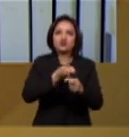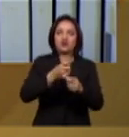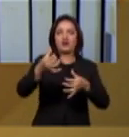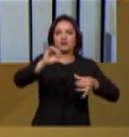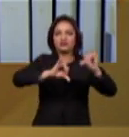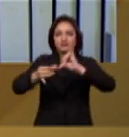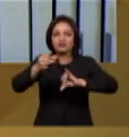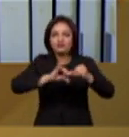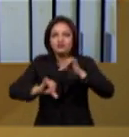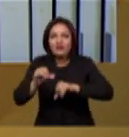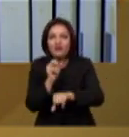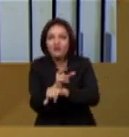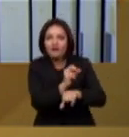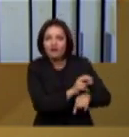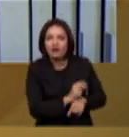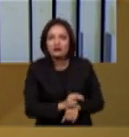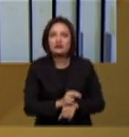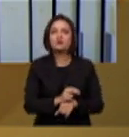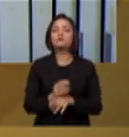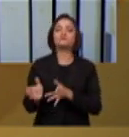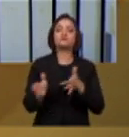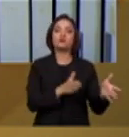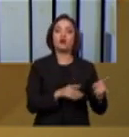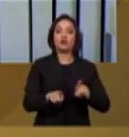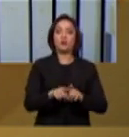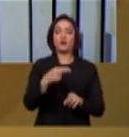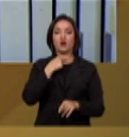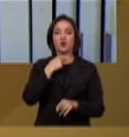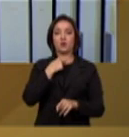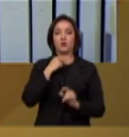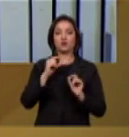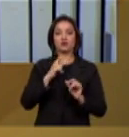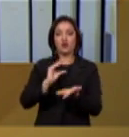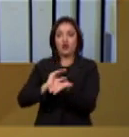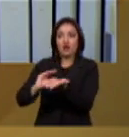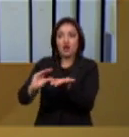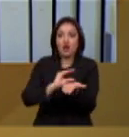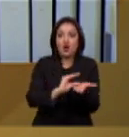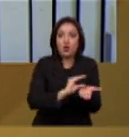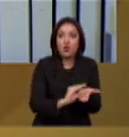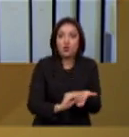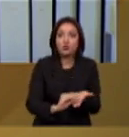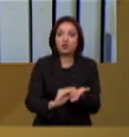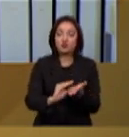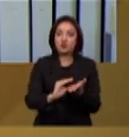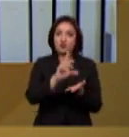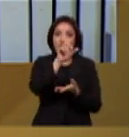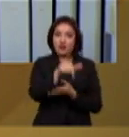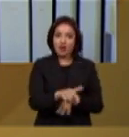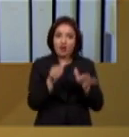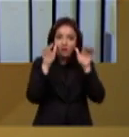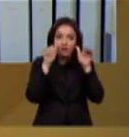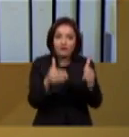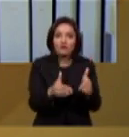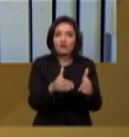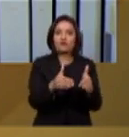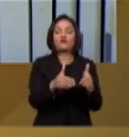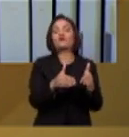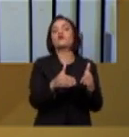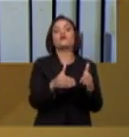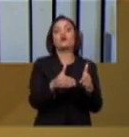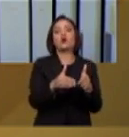Poder Executivo promover unilateralmente o corte no repasse de recursos relativos ao orçamento de outros